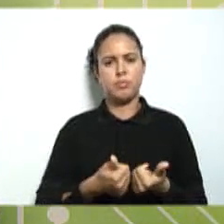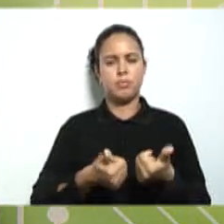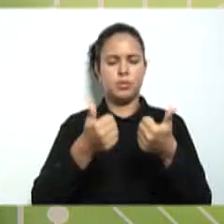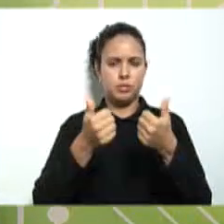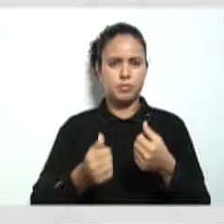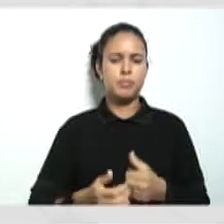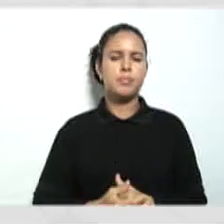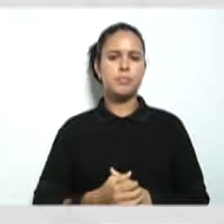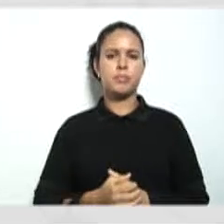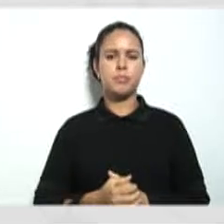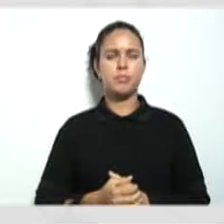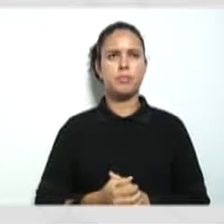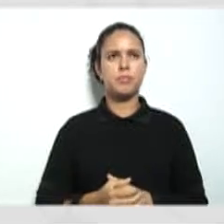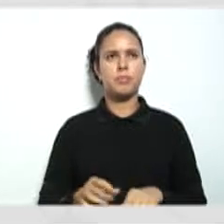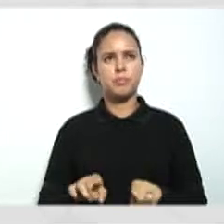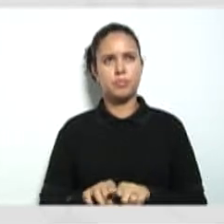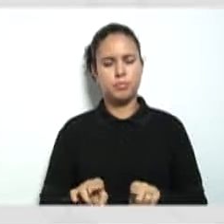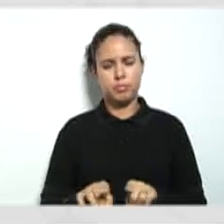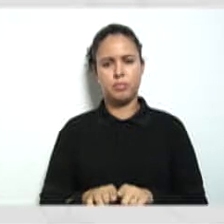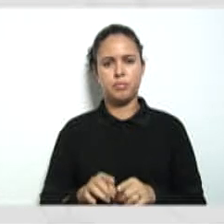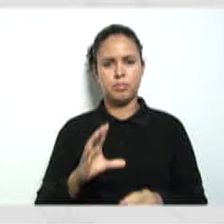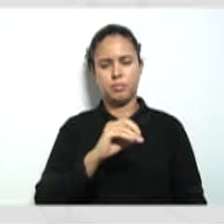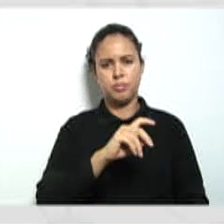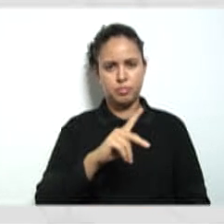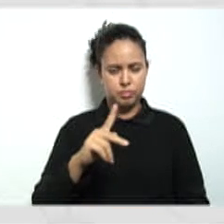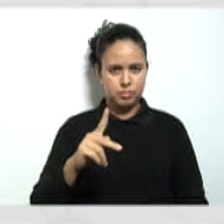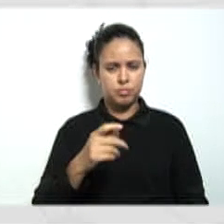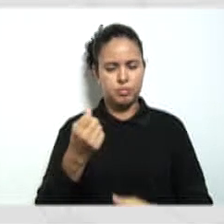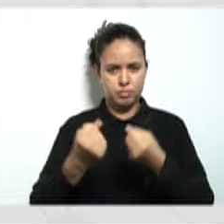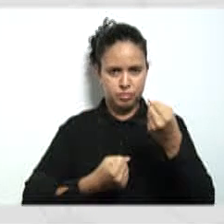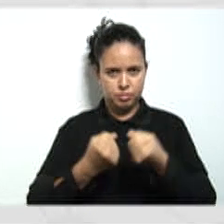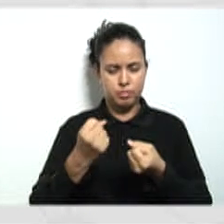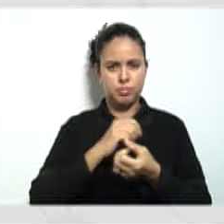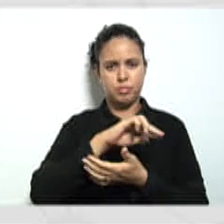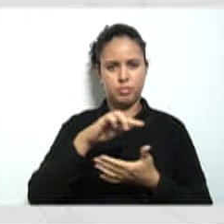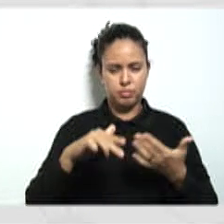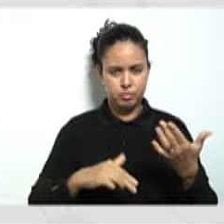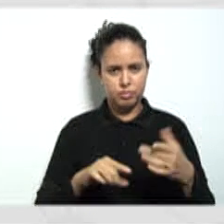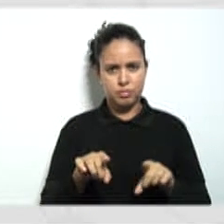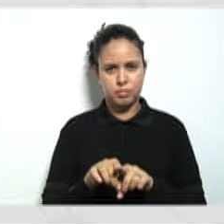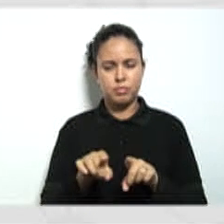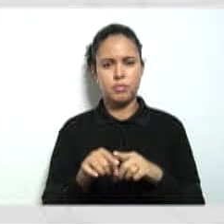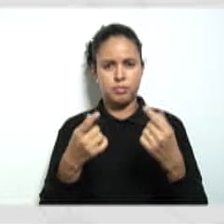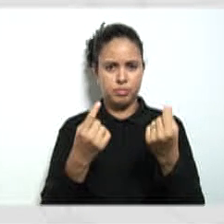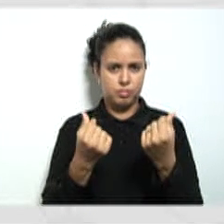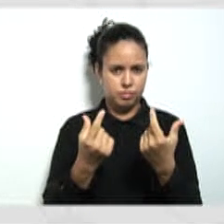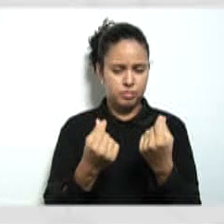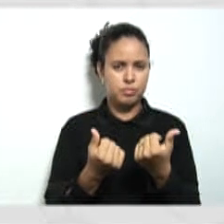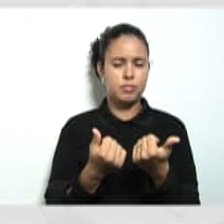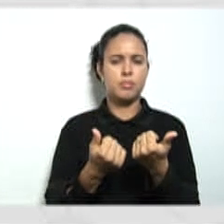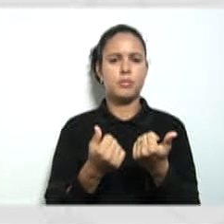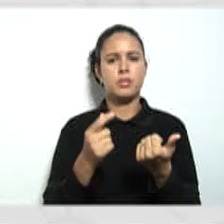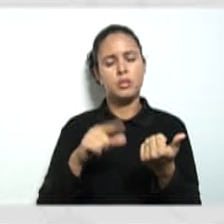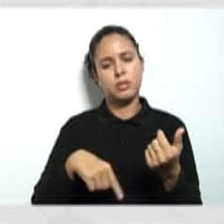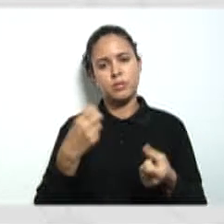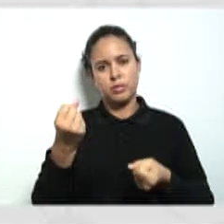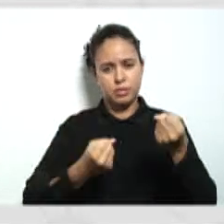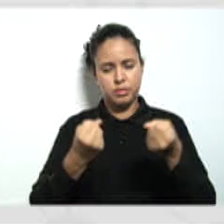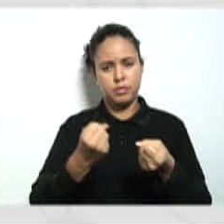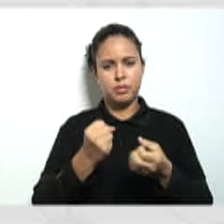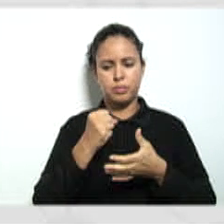ainda da cooperativa de transporte e de crédito. Transporte são profissionais do setor que prestam serviços de transporte de passageiros e